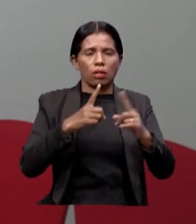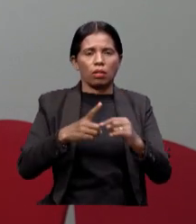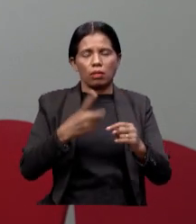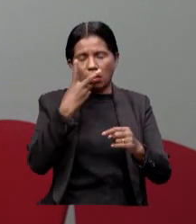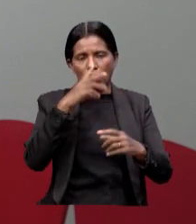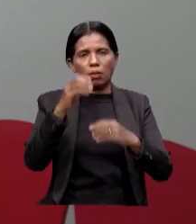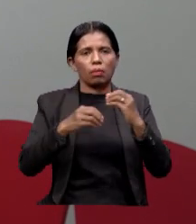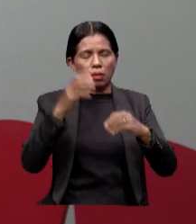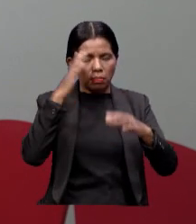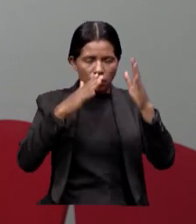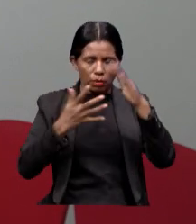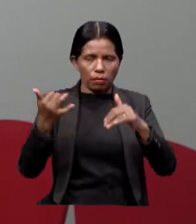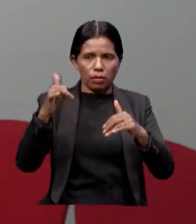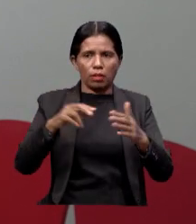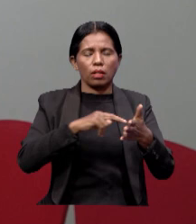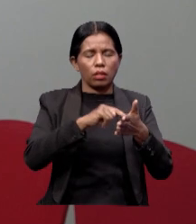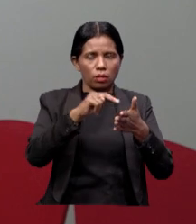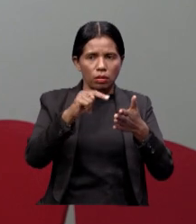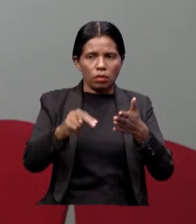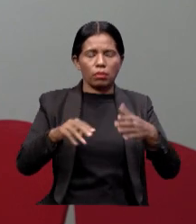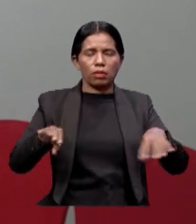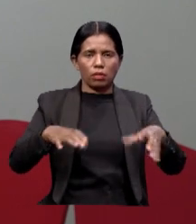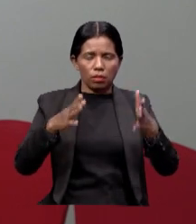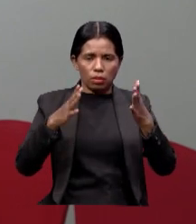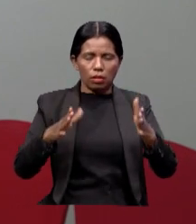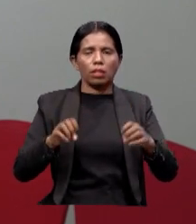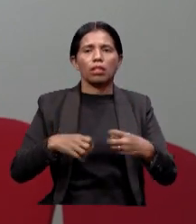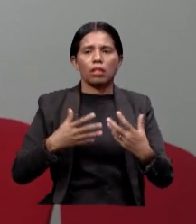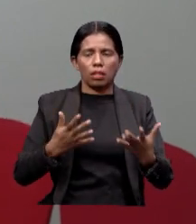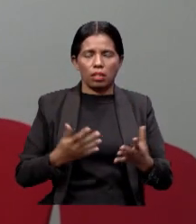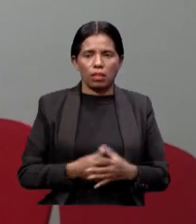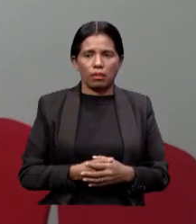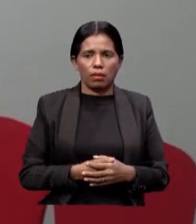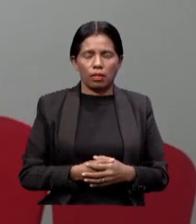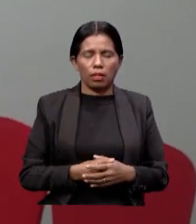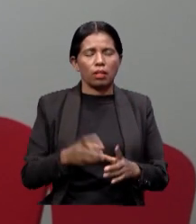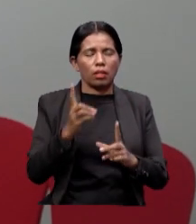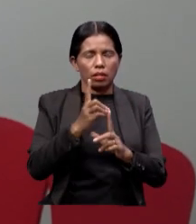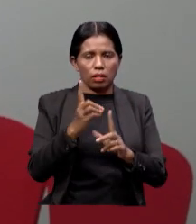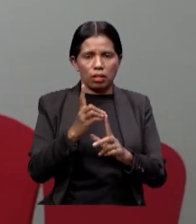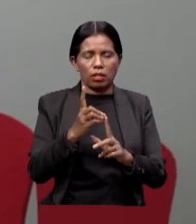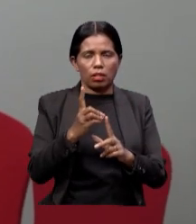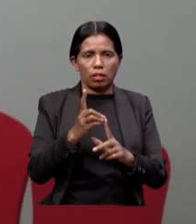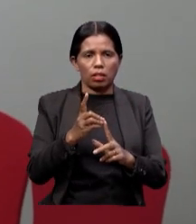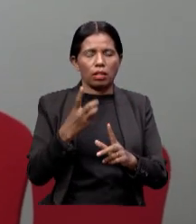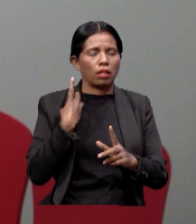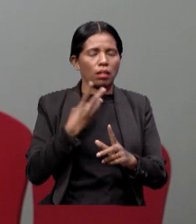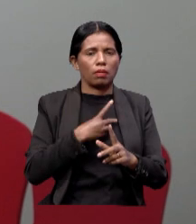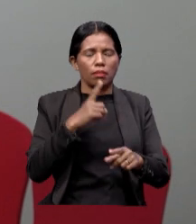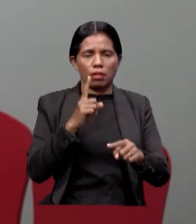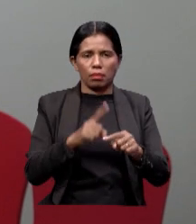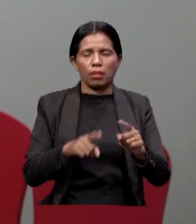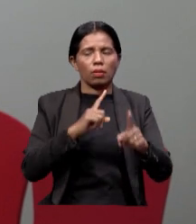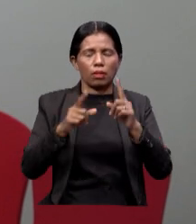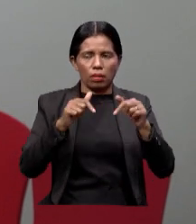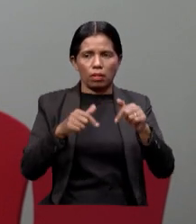sirene. Tante o número travel doors nain hira data ida ne ami label kolia